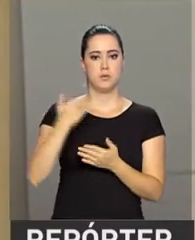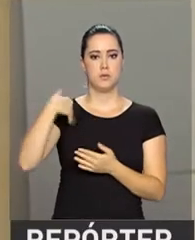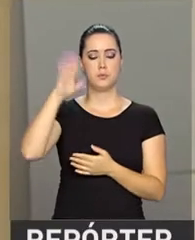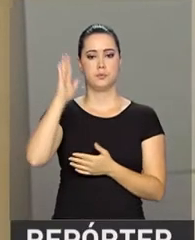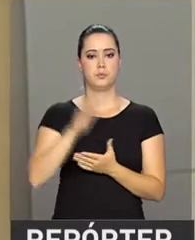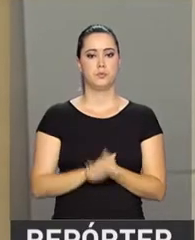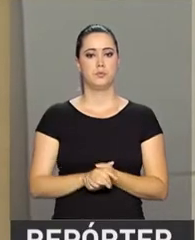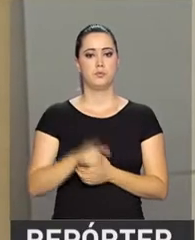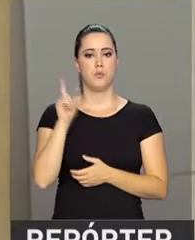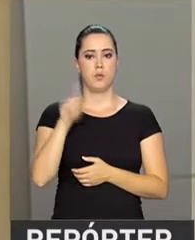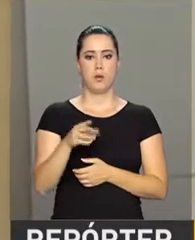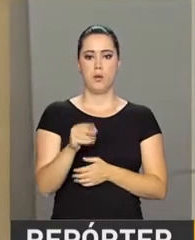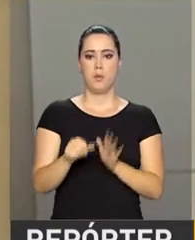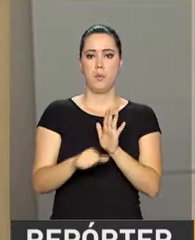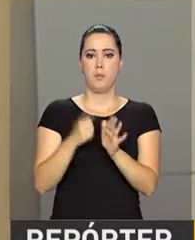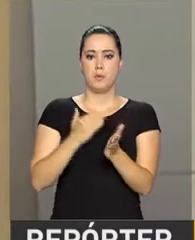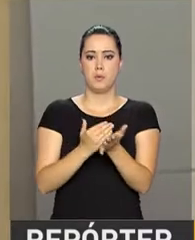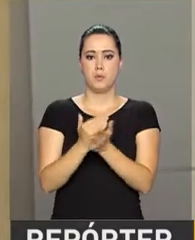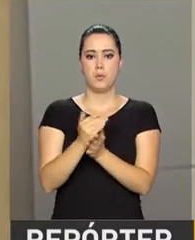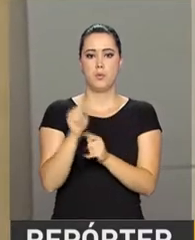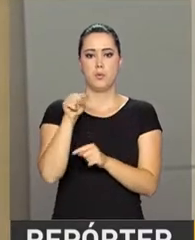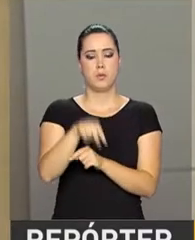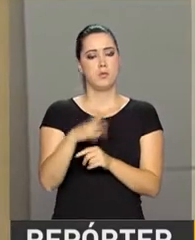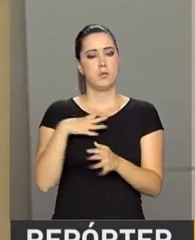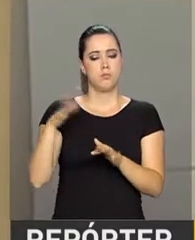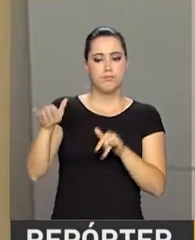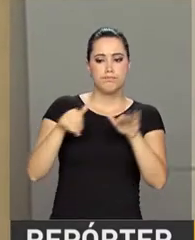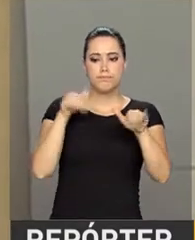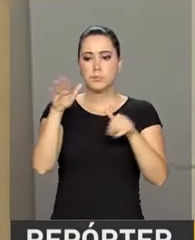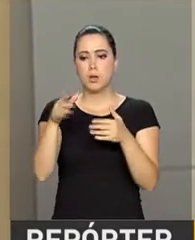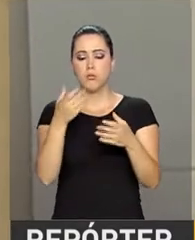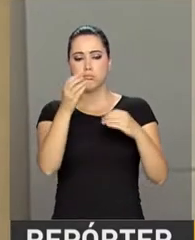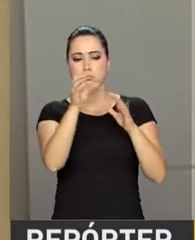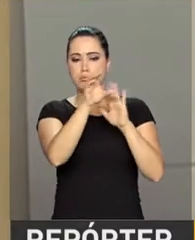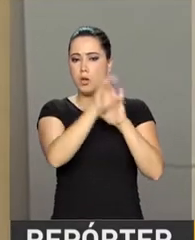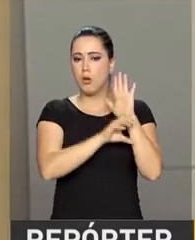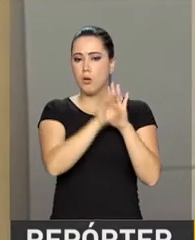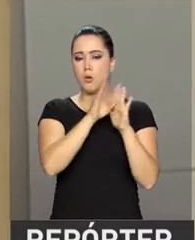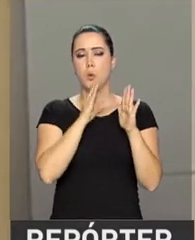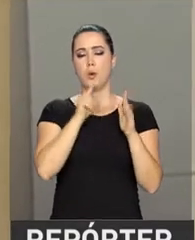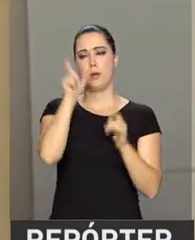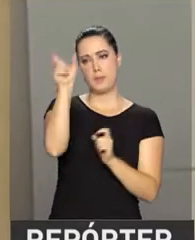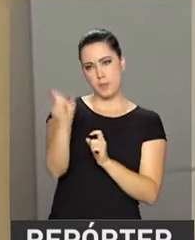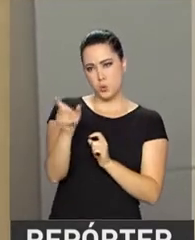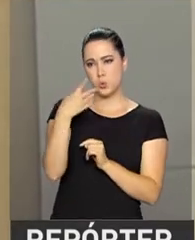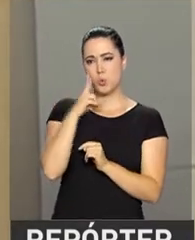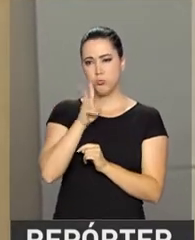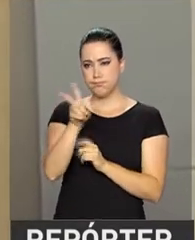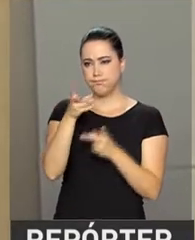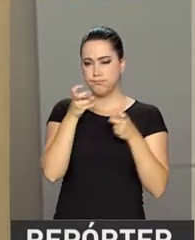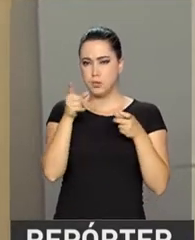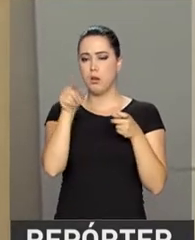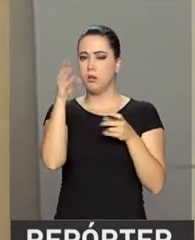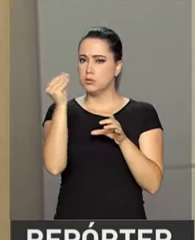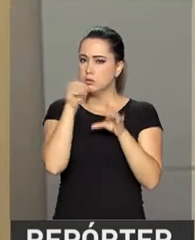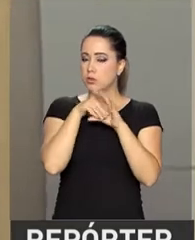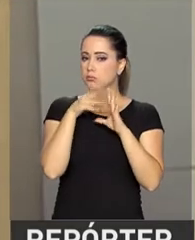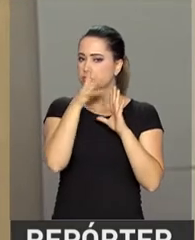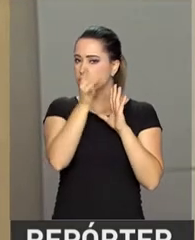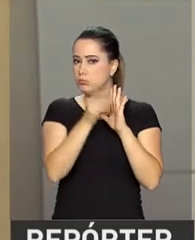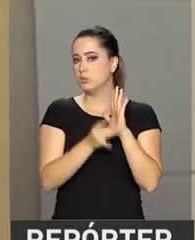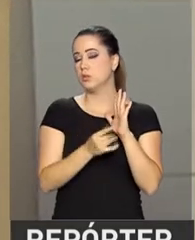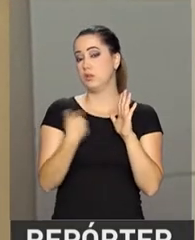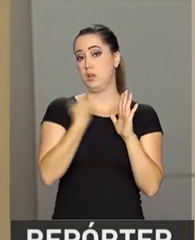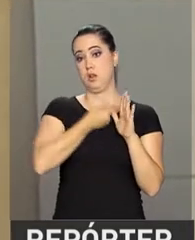de uma contratação, né? Aqui a gente capta os currículos, conhece um pouquinho do candidato e ele tendo o perfil aí da vaga que